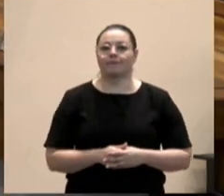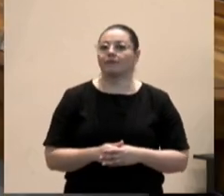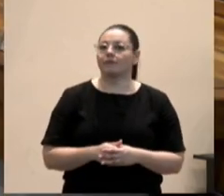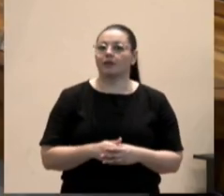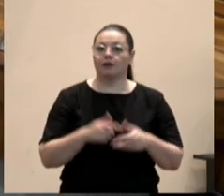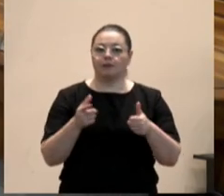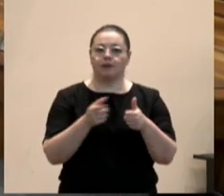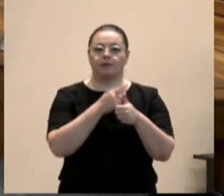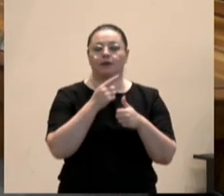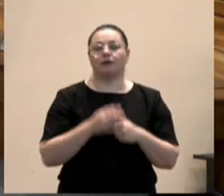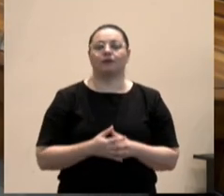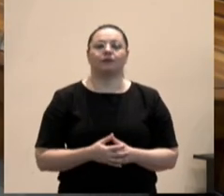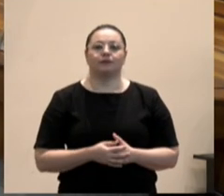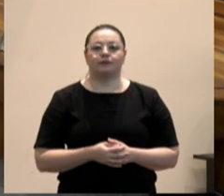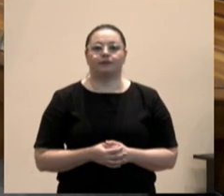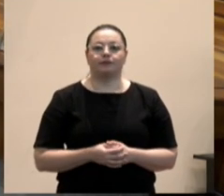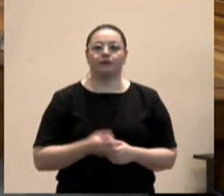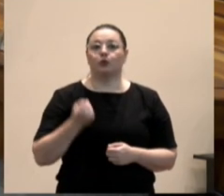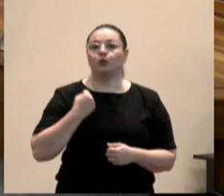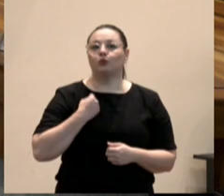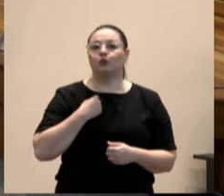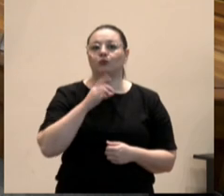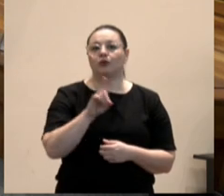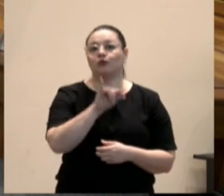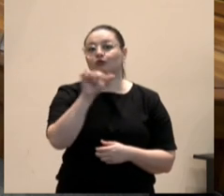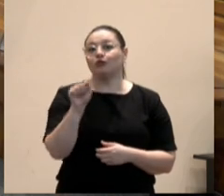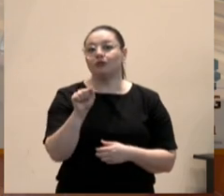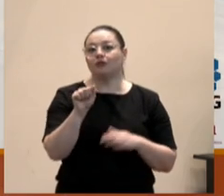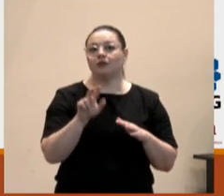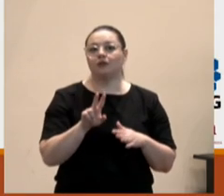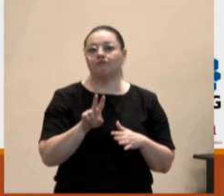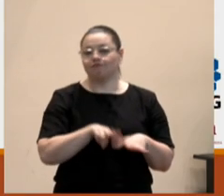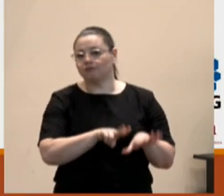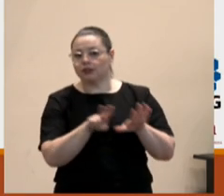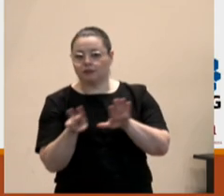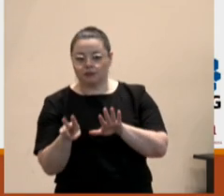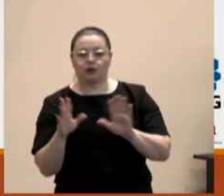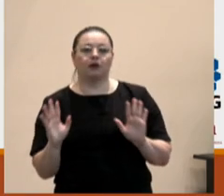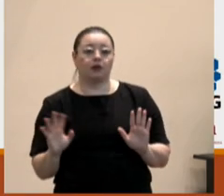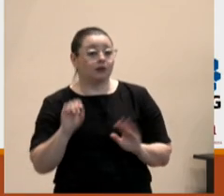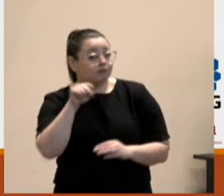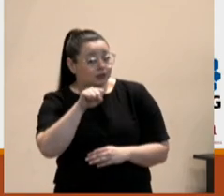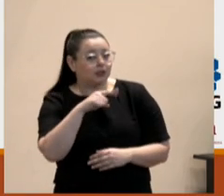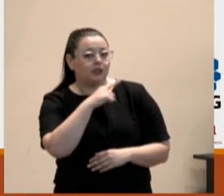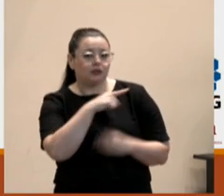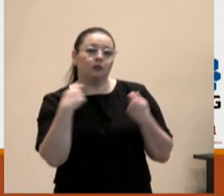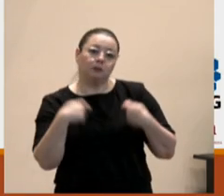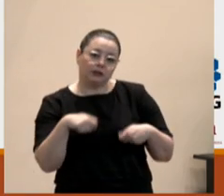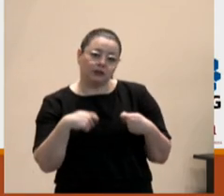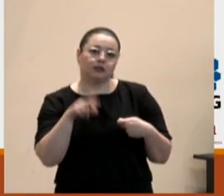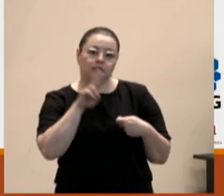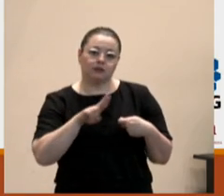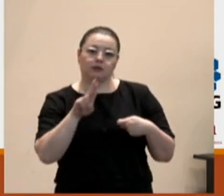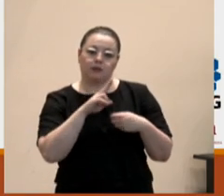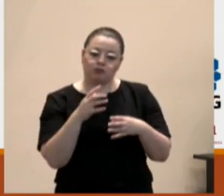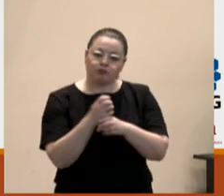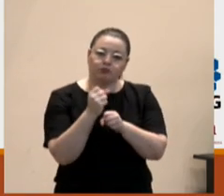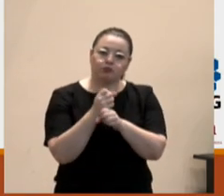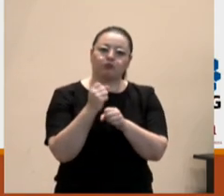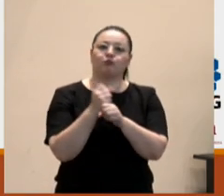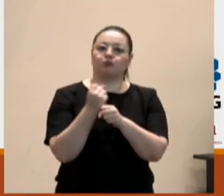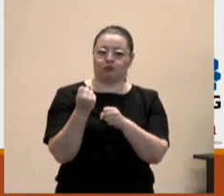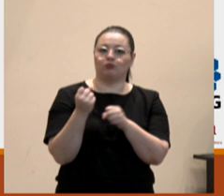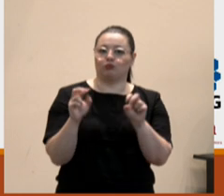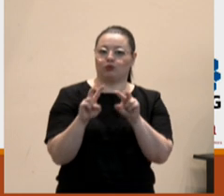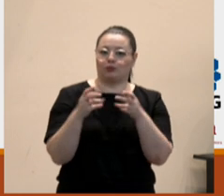Primeiro, número de dias da semana, 5. São parâmetros necessários para fazer o cálculo do curso aluno qualidade, que